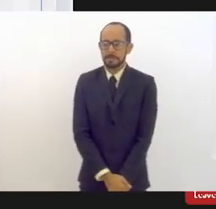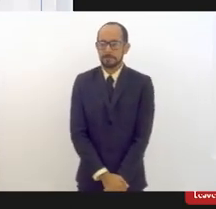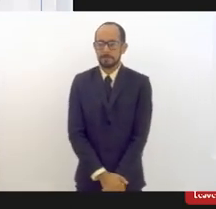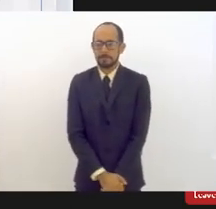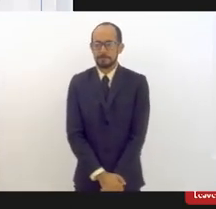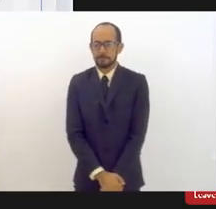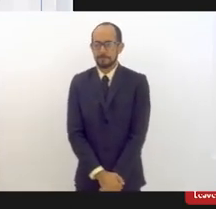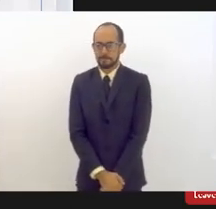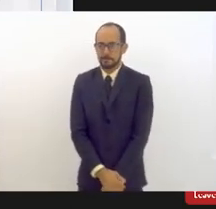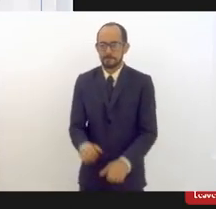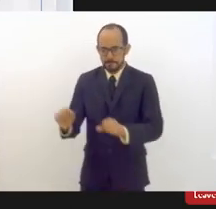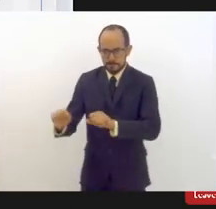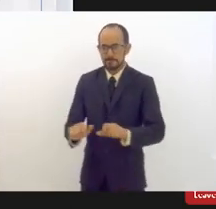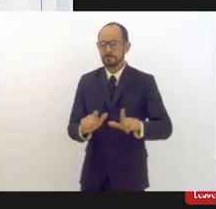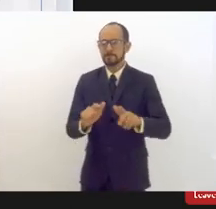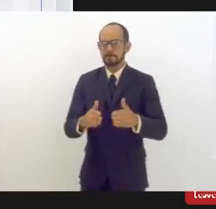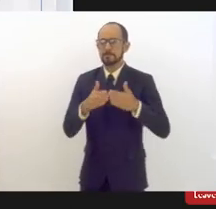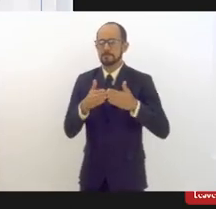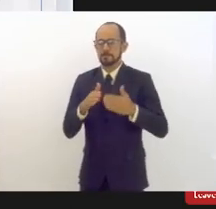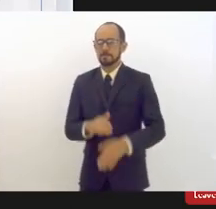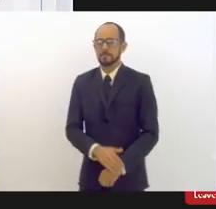Pode passar,